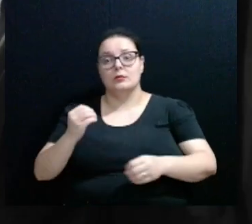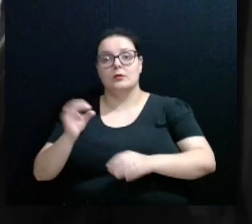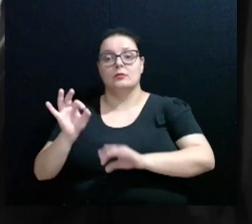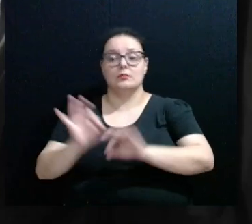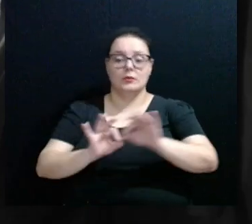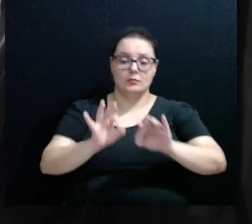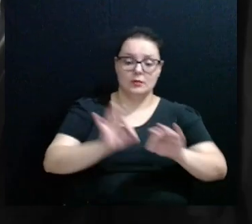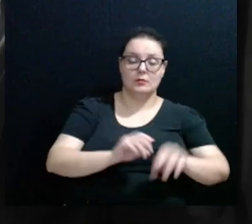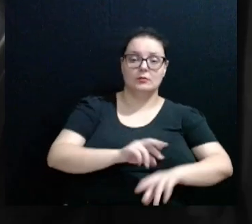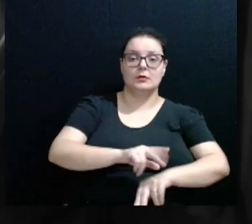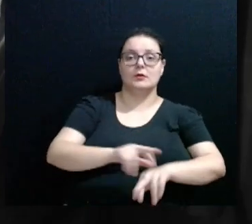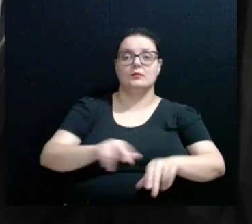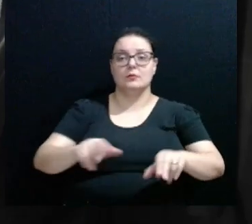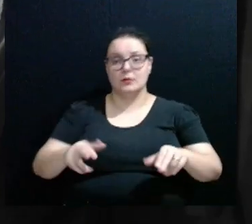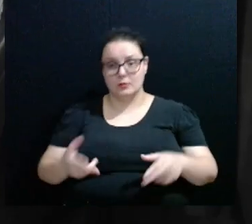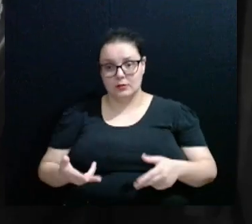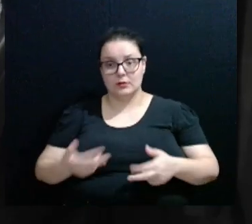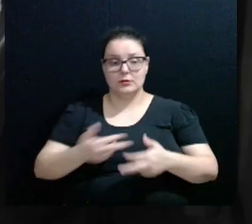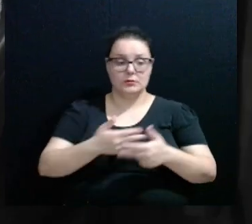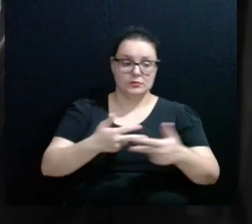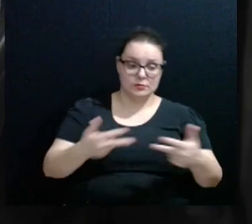uma série de coisas